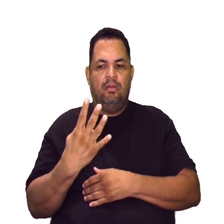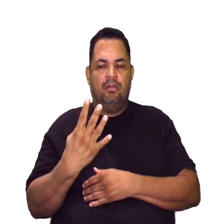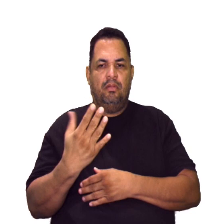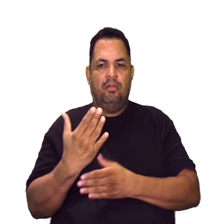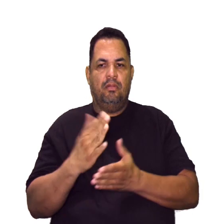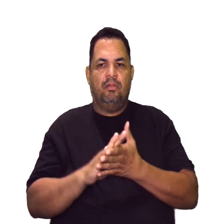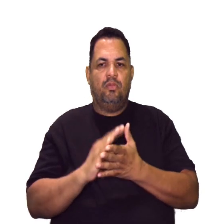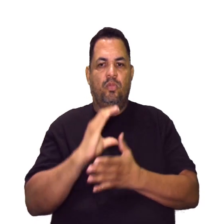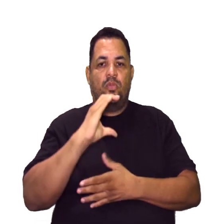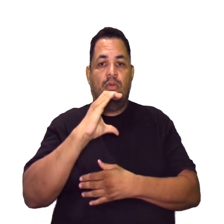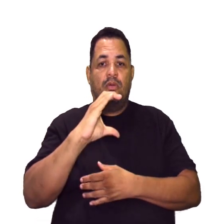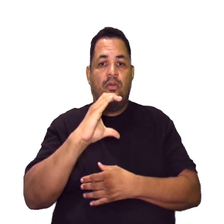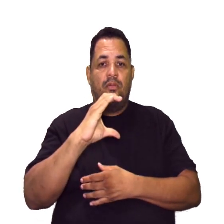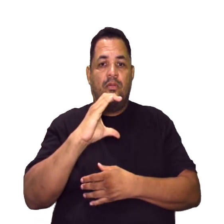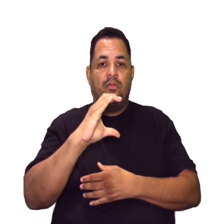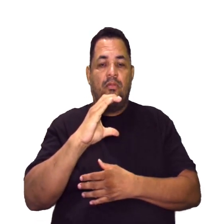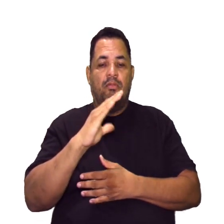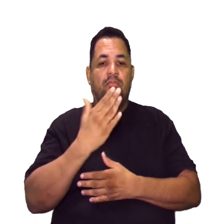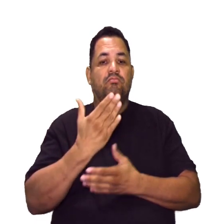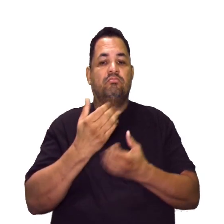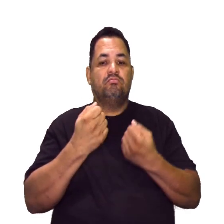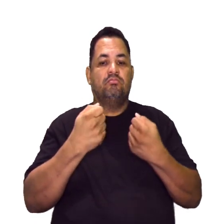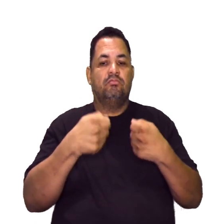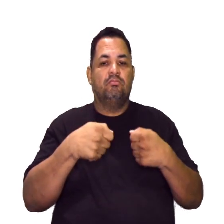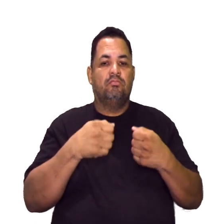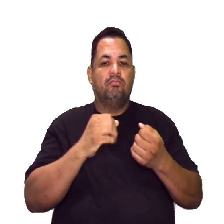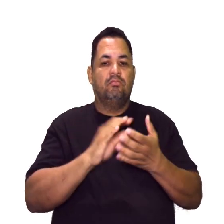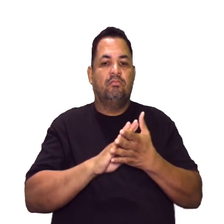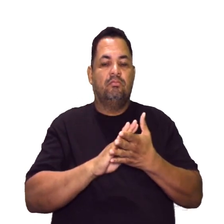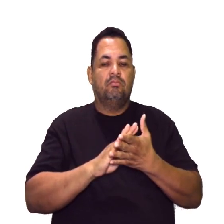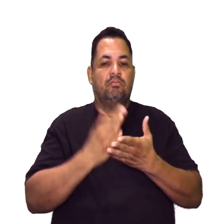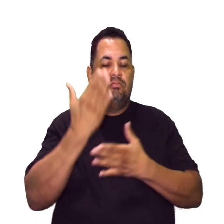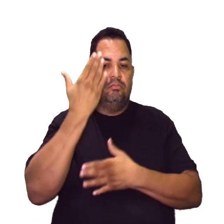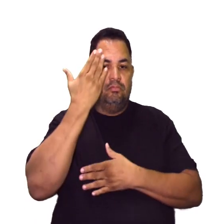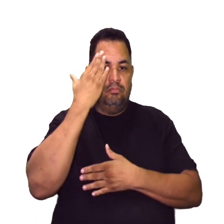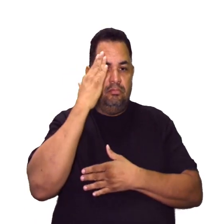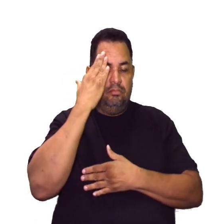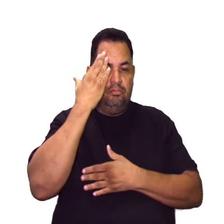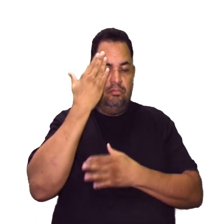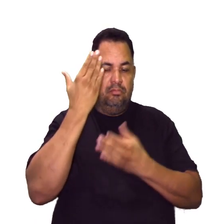caso o carbono, você já poderia deduzir,